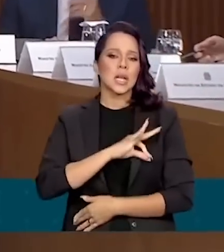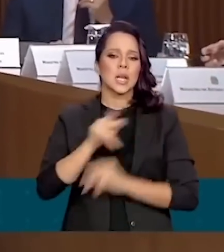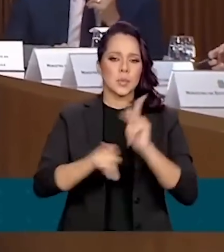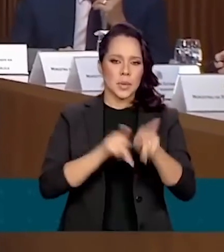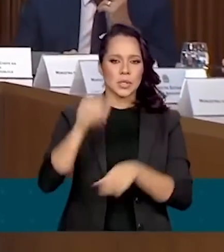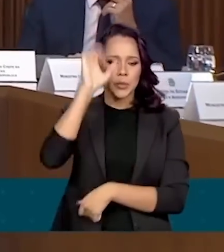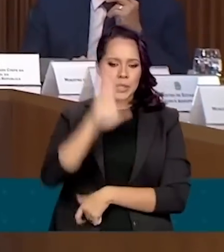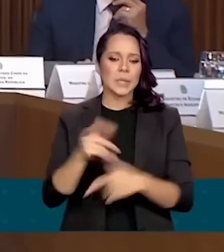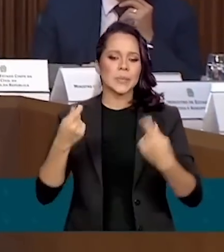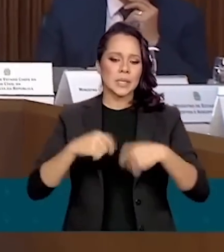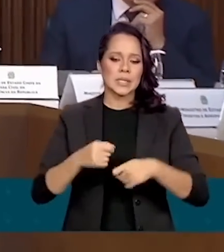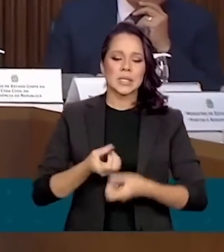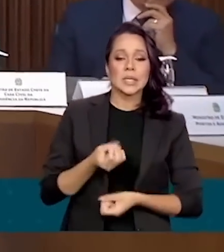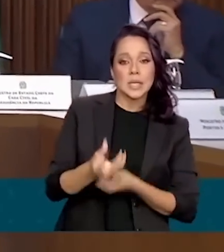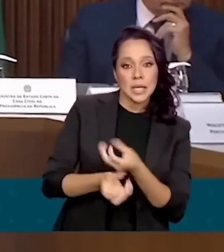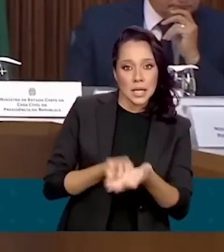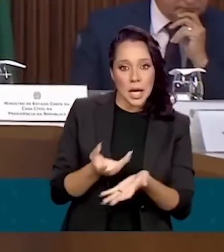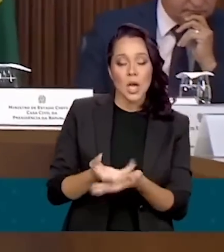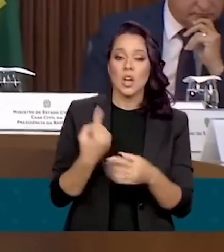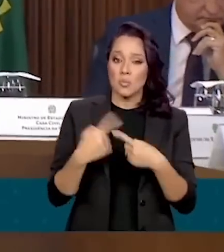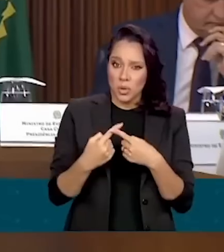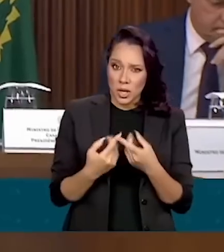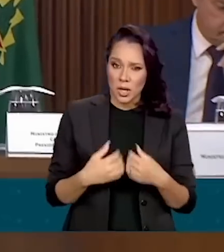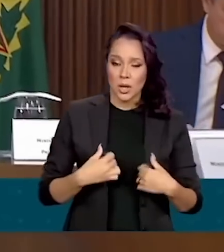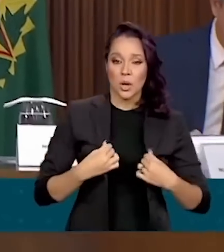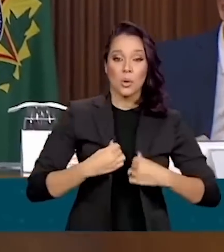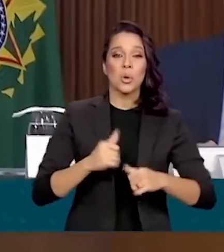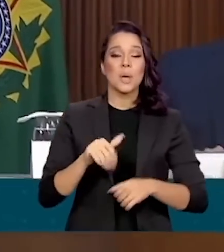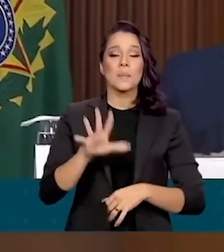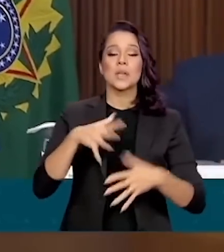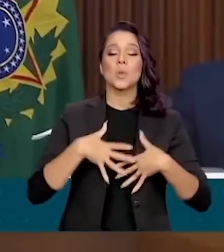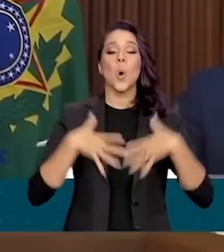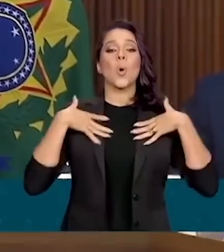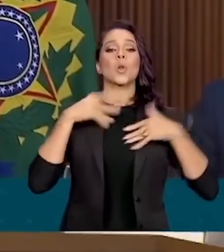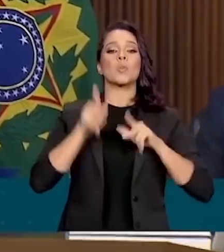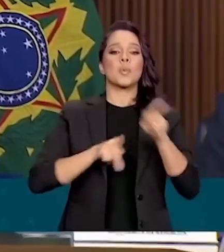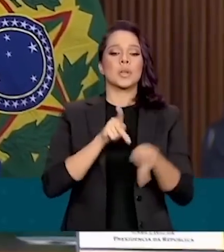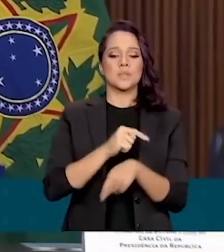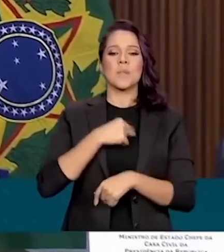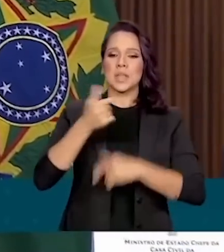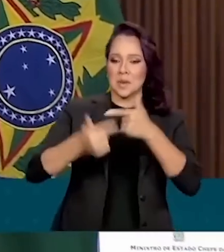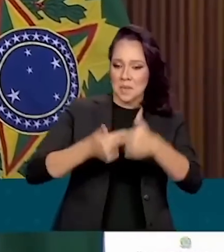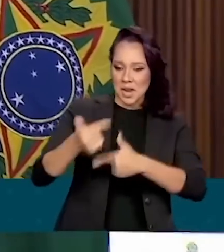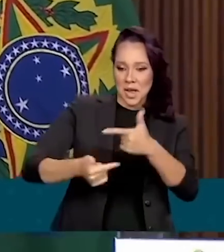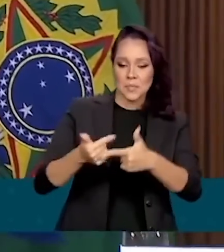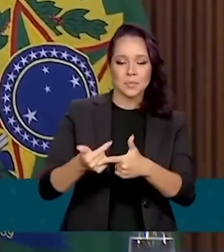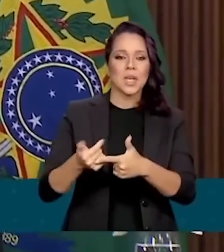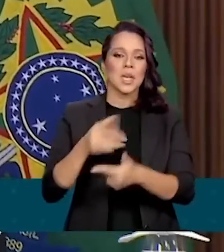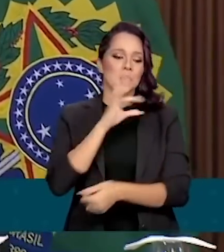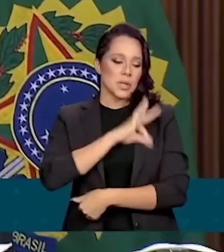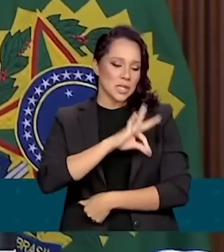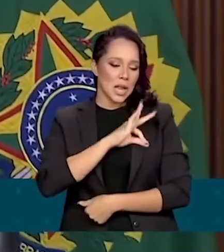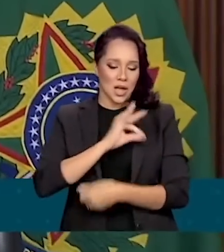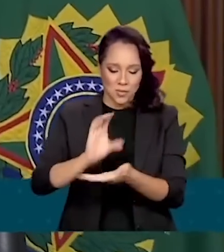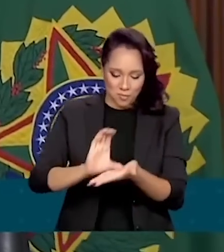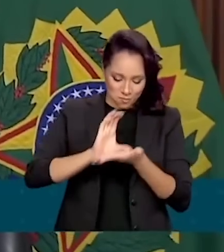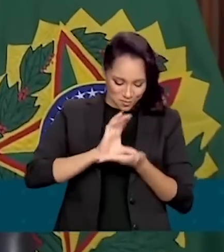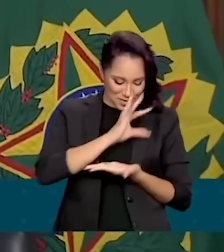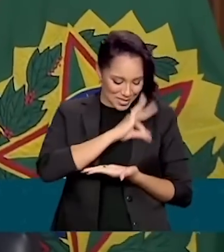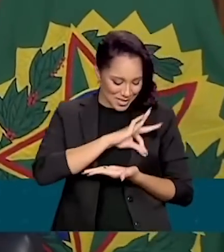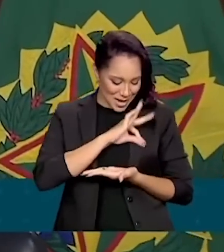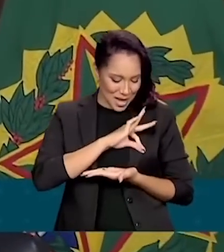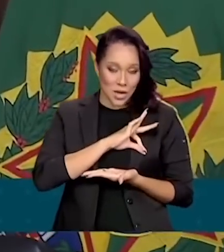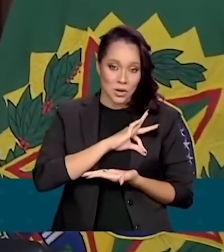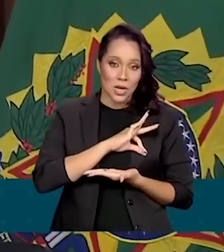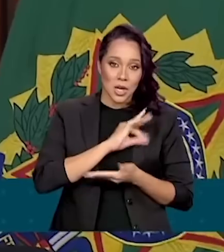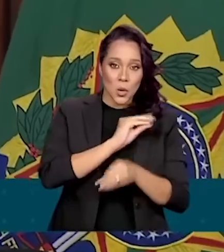povo brasileiro precisa ganhar. Porque, na verdade, o que dá mais orgulho ao povo é trabalhar e, pelo seu trabalho, receber o seu